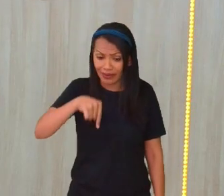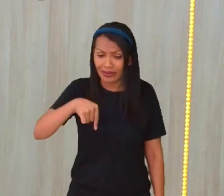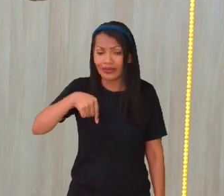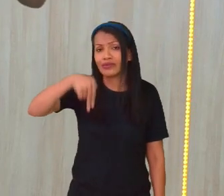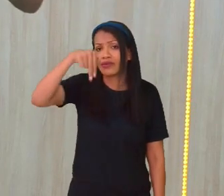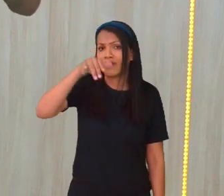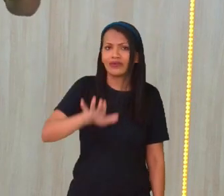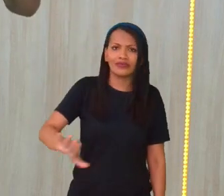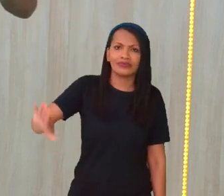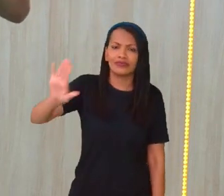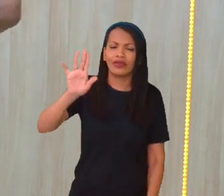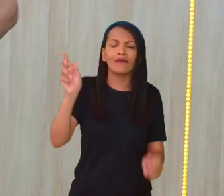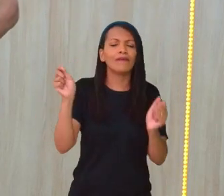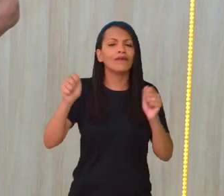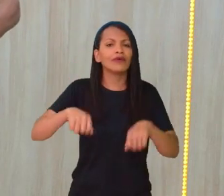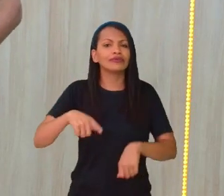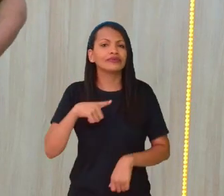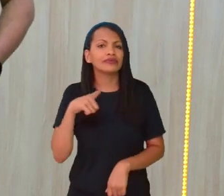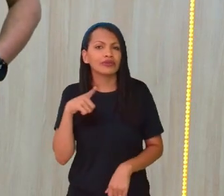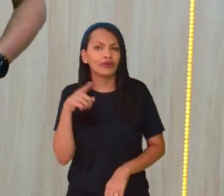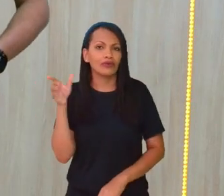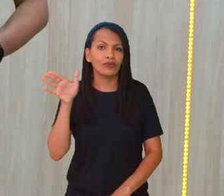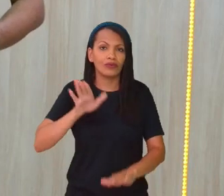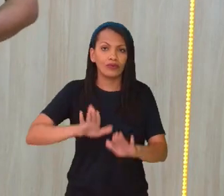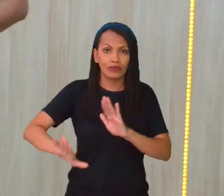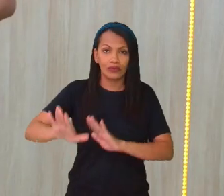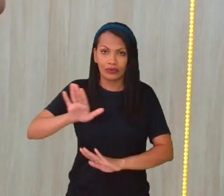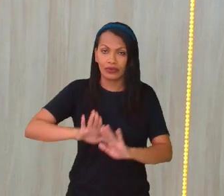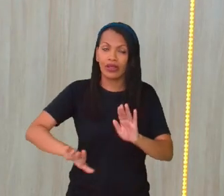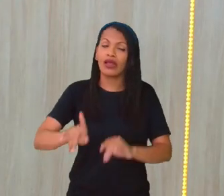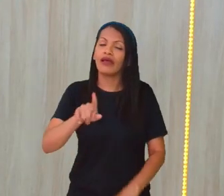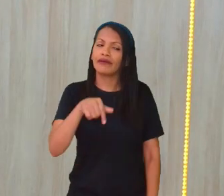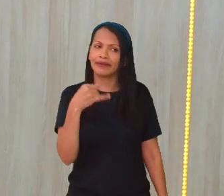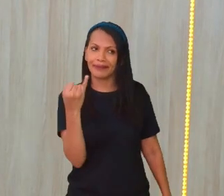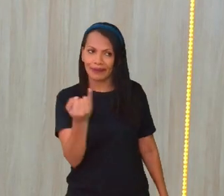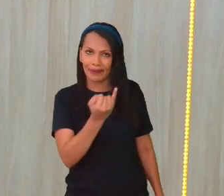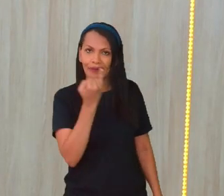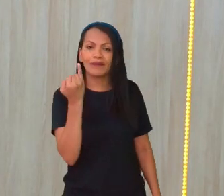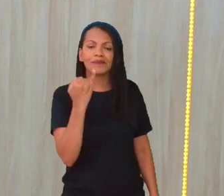né, mas é preciso que a gente tenha esse cuidado aí. Tá? Essas